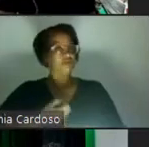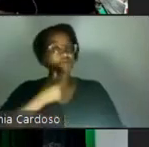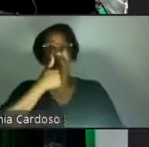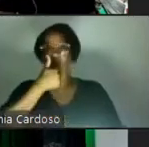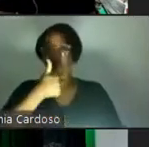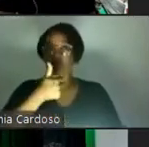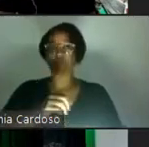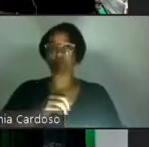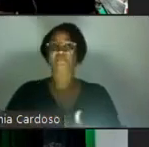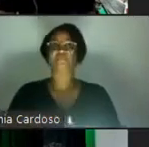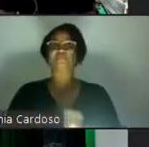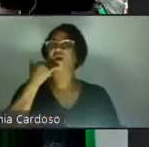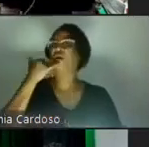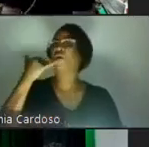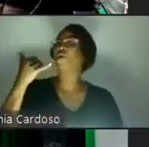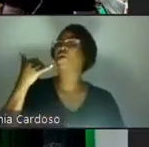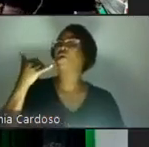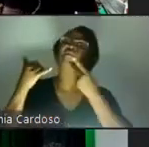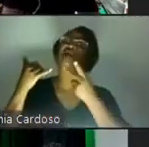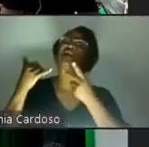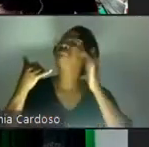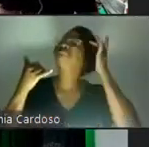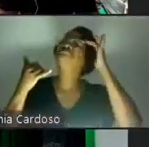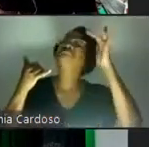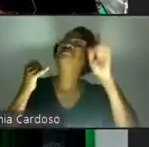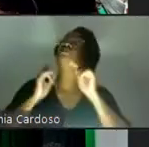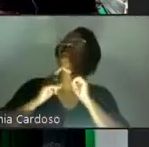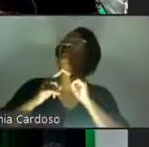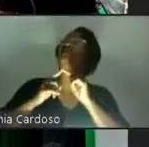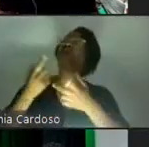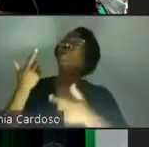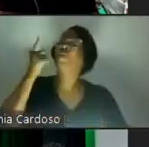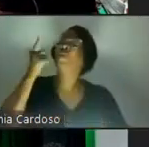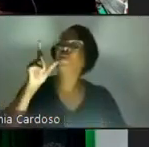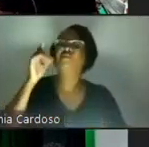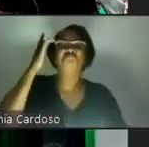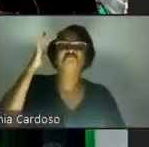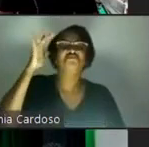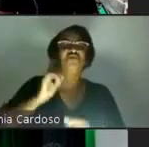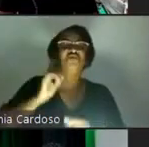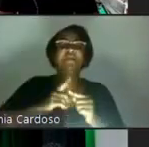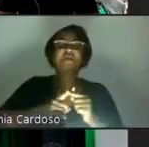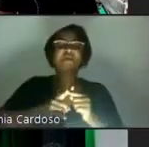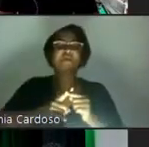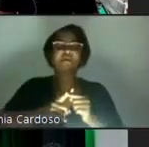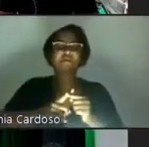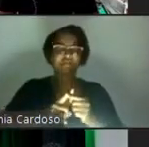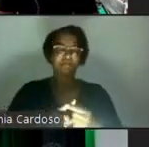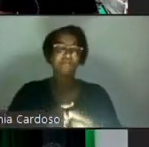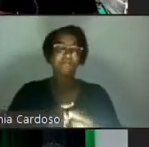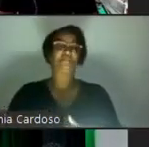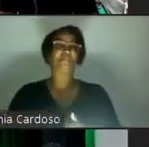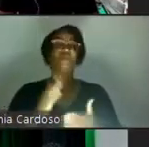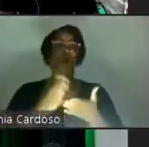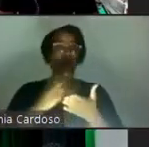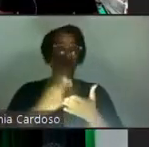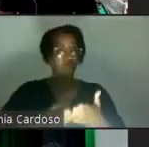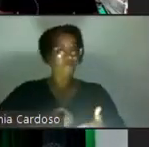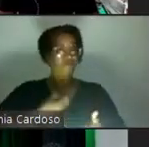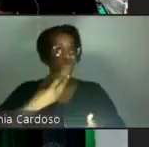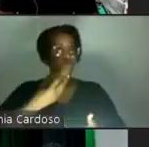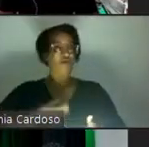porque eu ganhei o livro do ano, né? Porque o livro de poesia eu achava que eu ia ganhar. Aí ela disse: mulher, isso